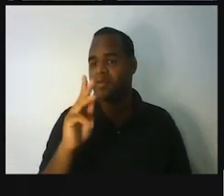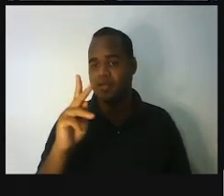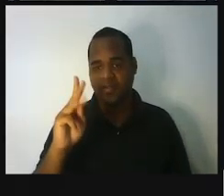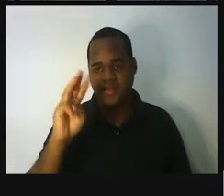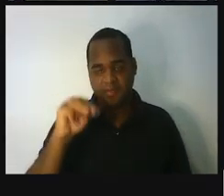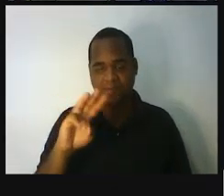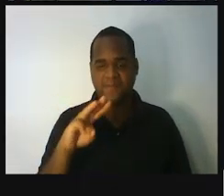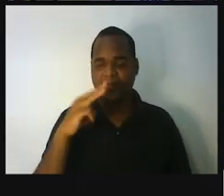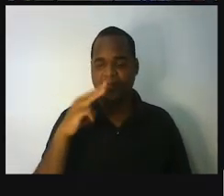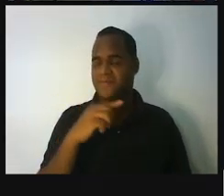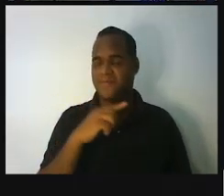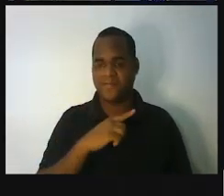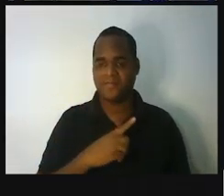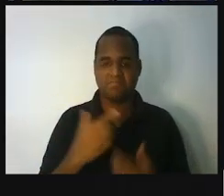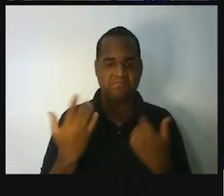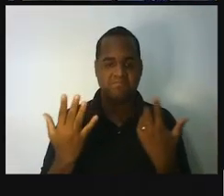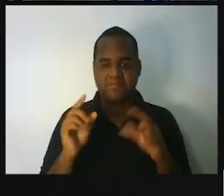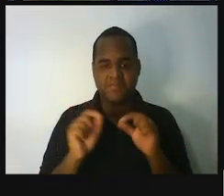cúbico. E aí?